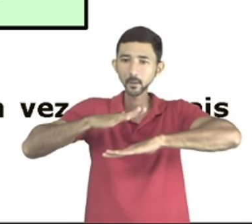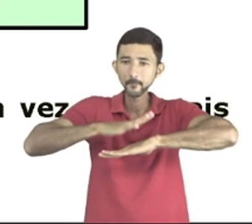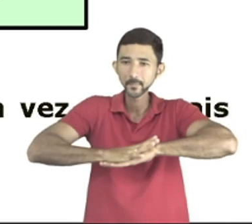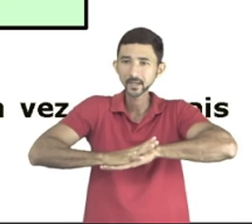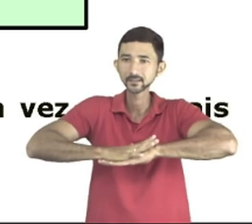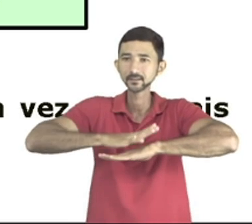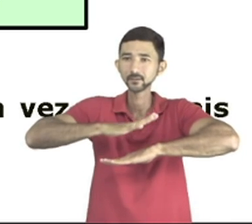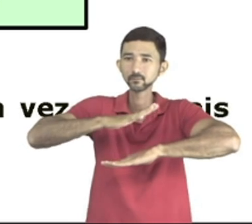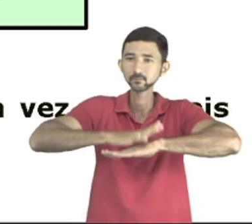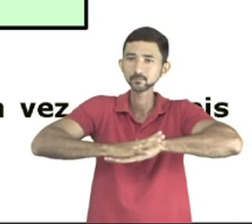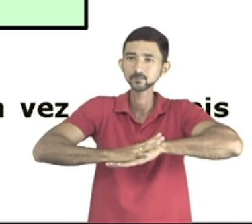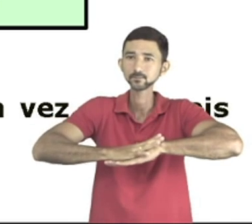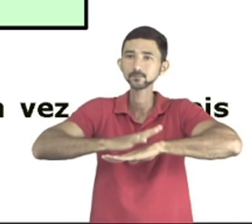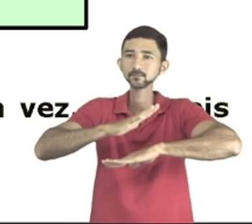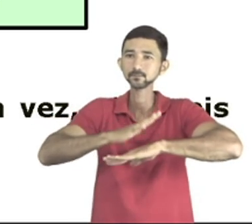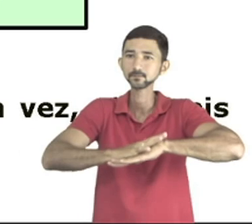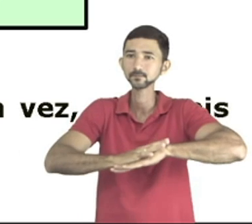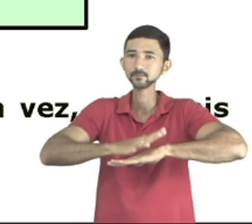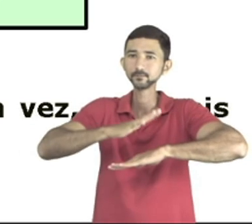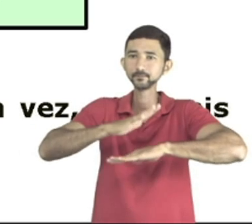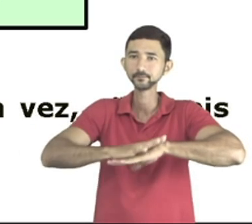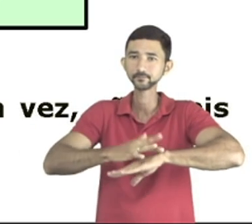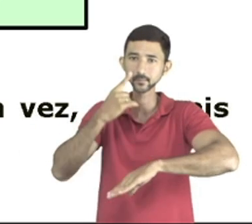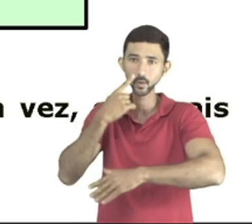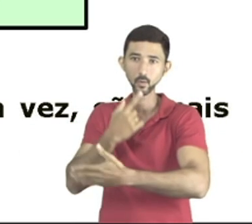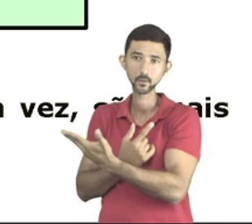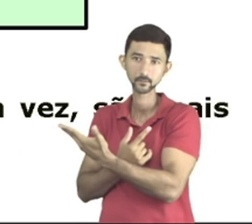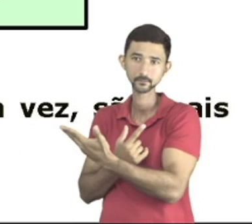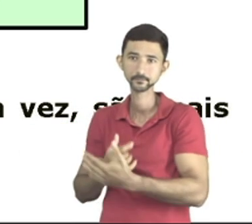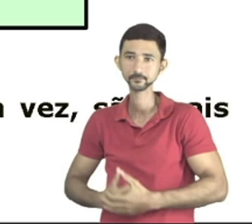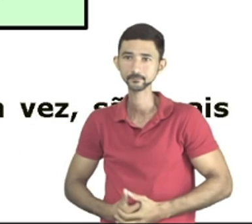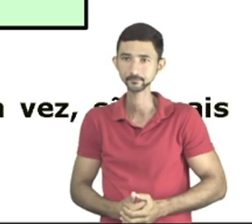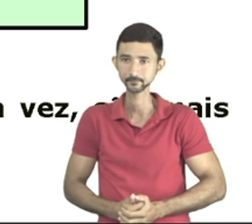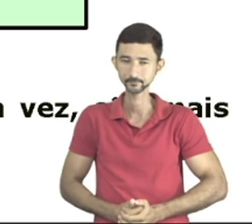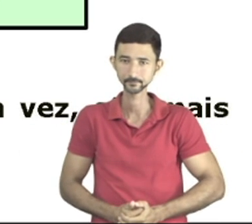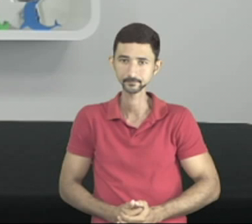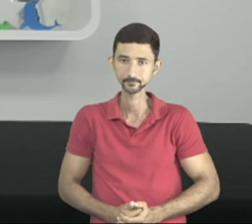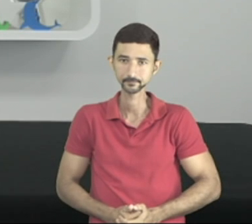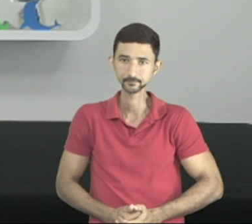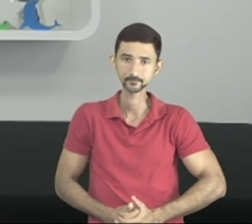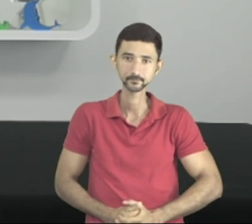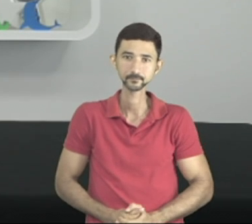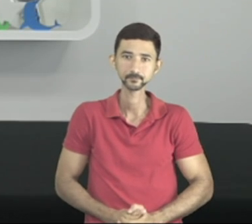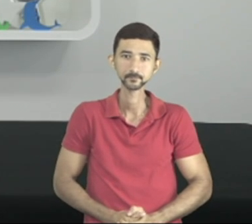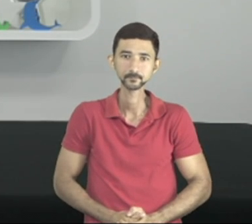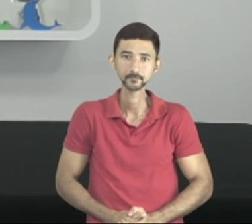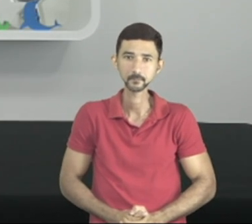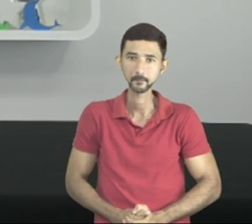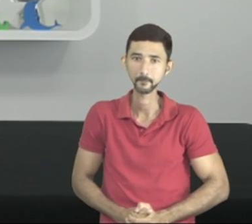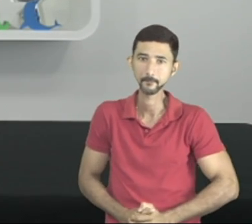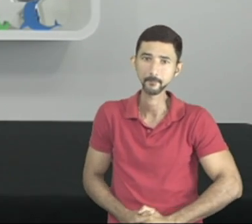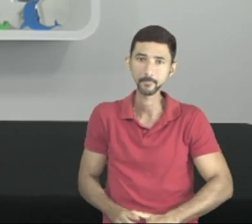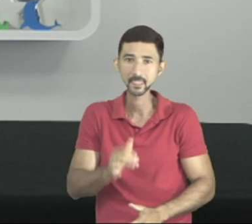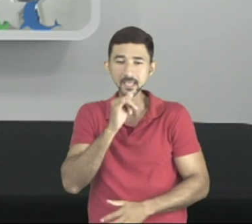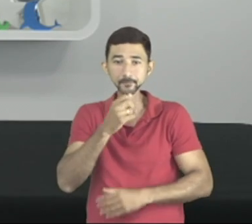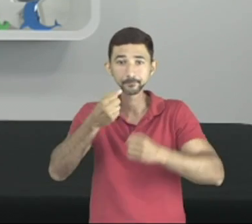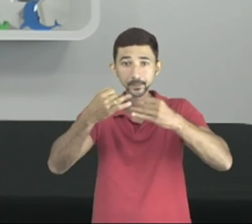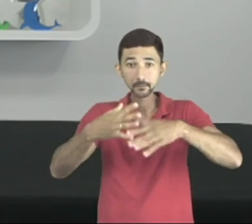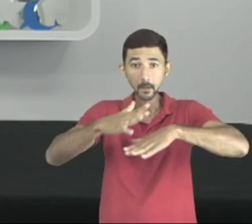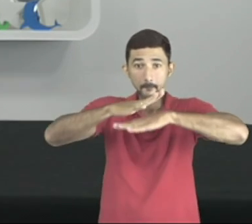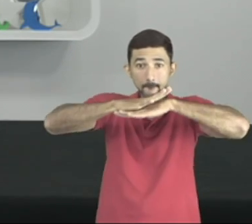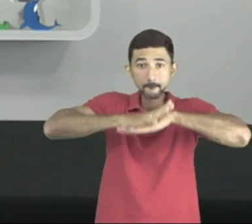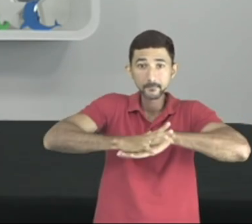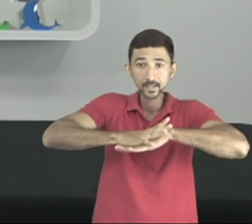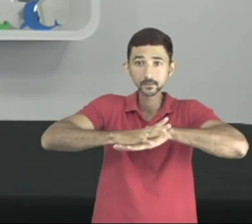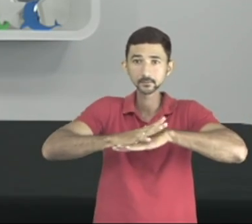Compressabilidade é a capacidade da matéria ser comprimida. Olha aqui para mim, por favor. Quando a gente fala de